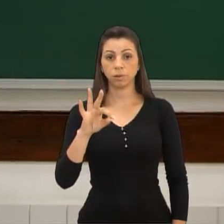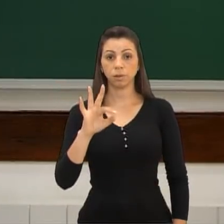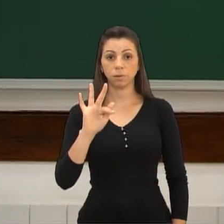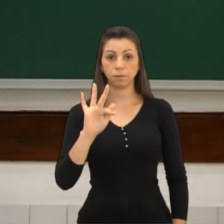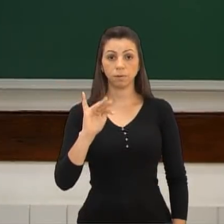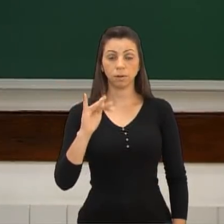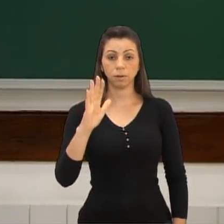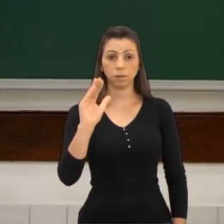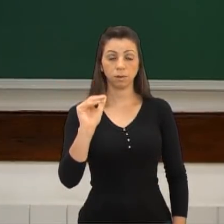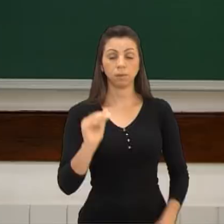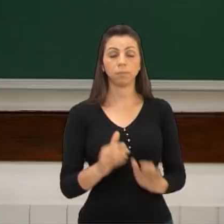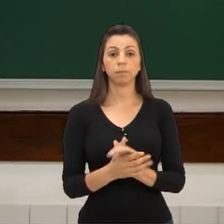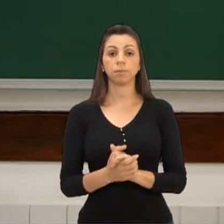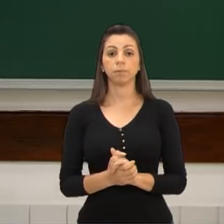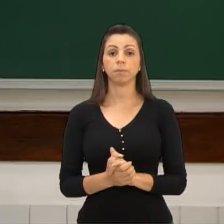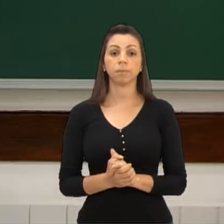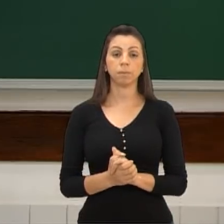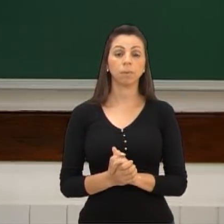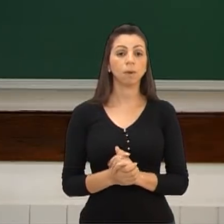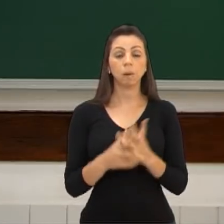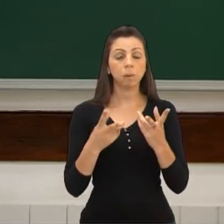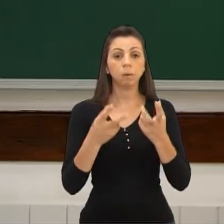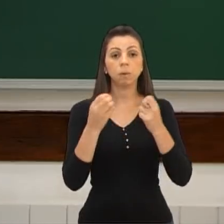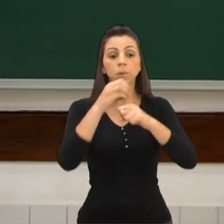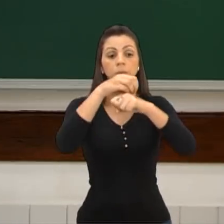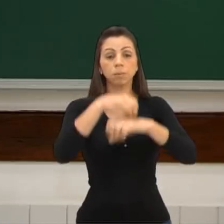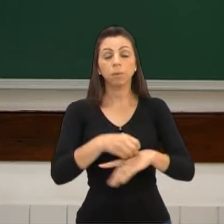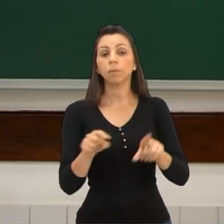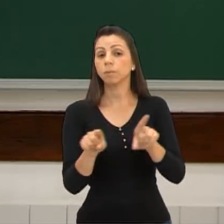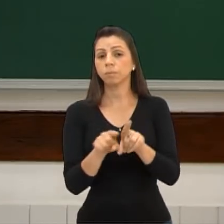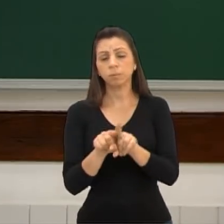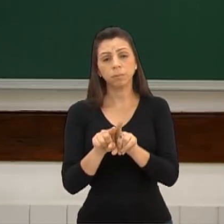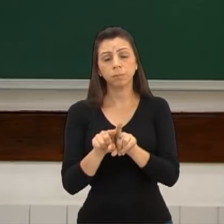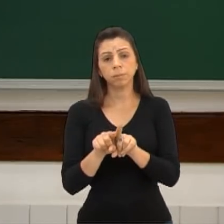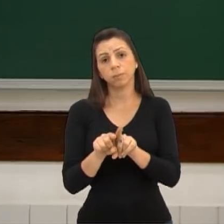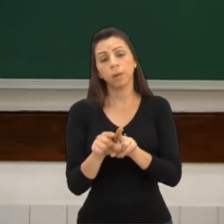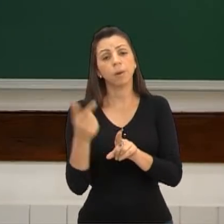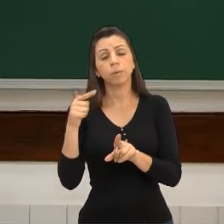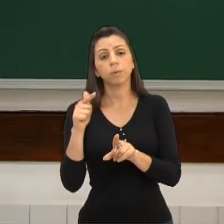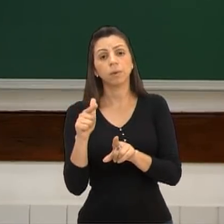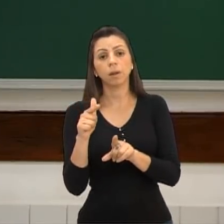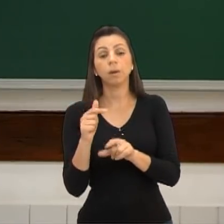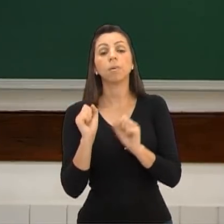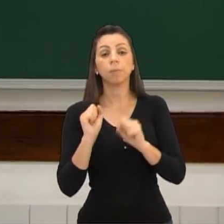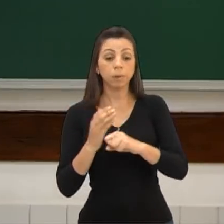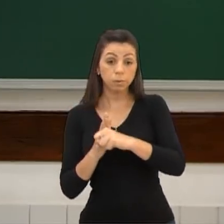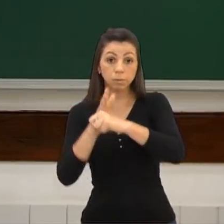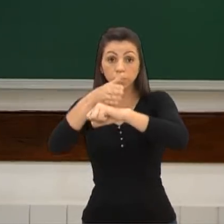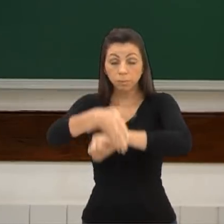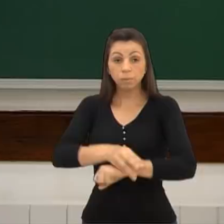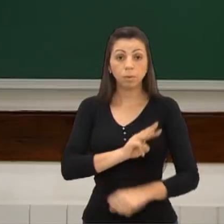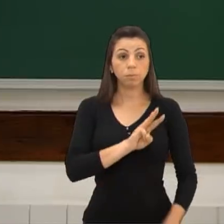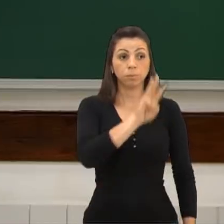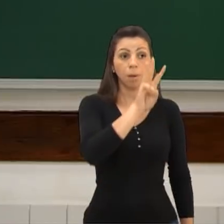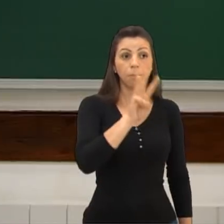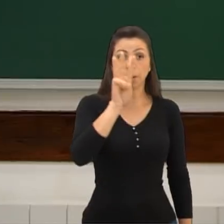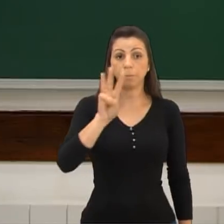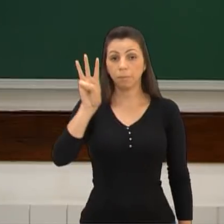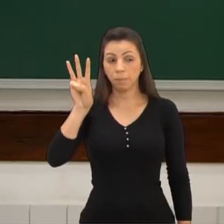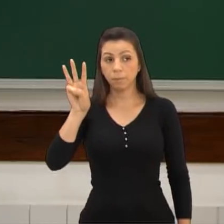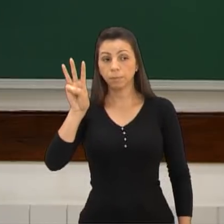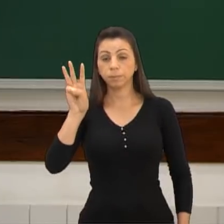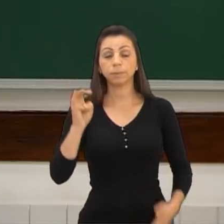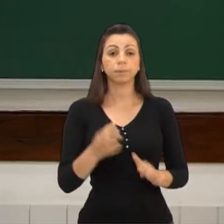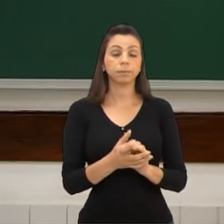aplicativo baixado no celular e não identificar, tem a opção também de você poder acessar o site da Matific, que é